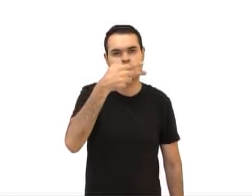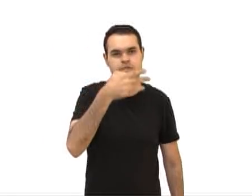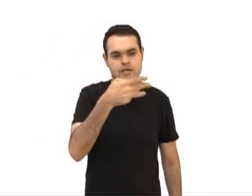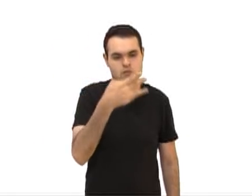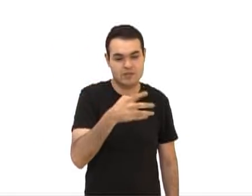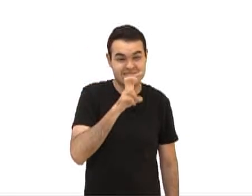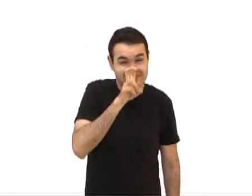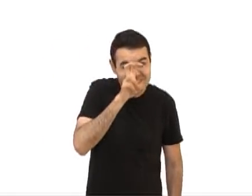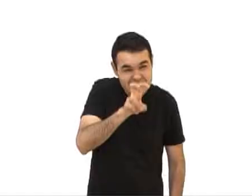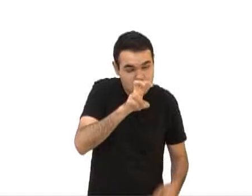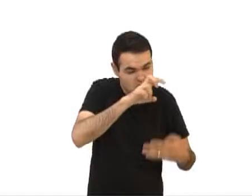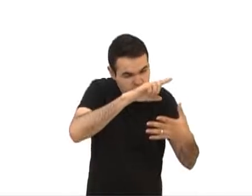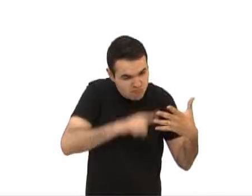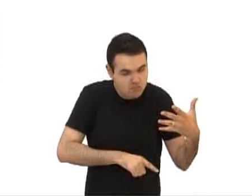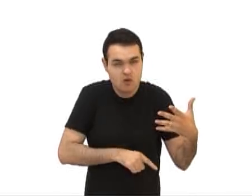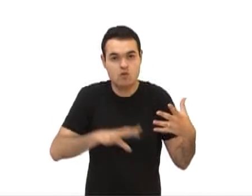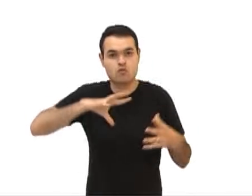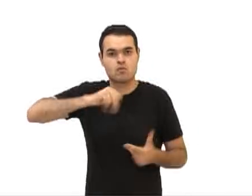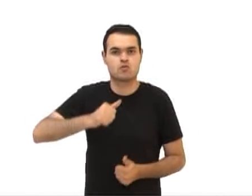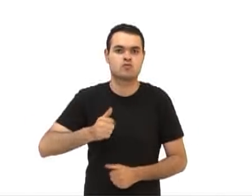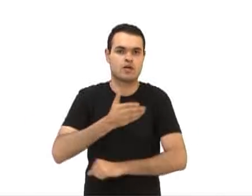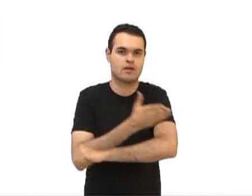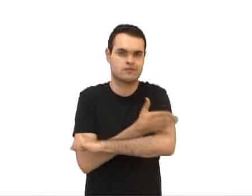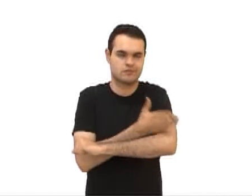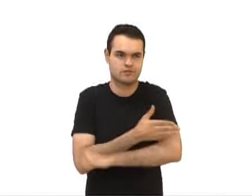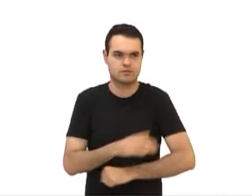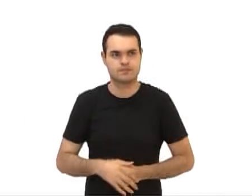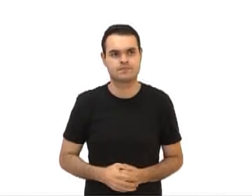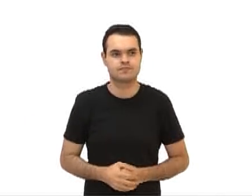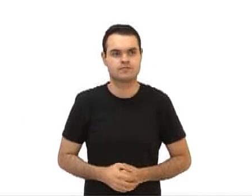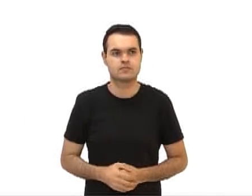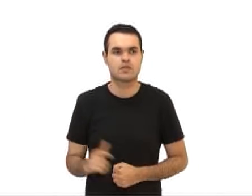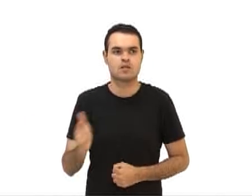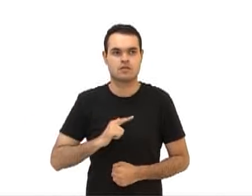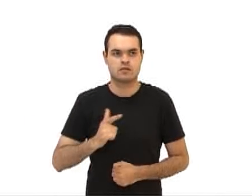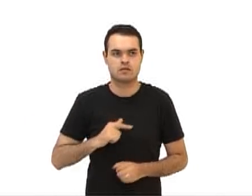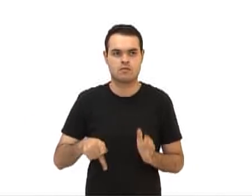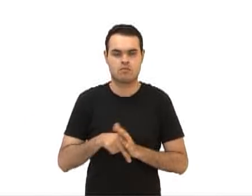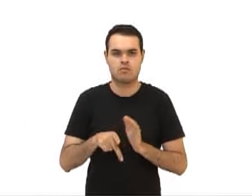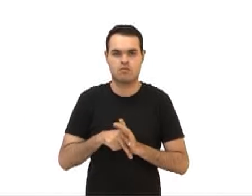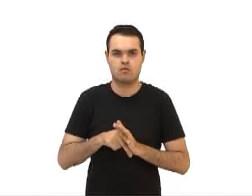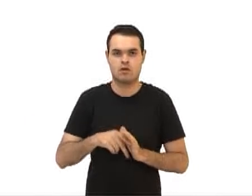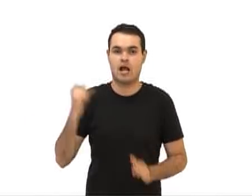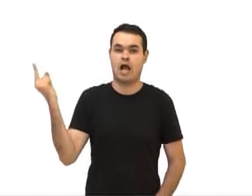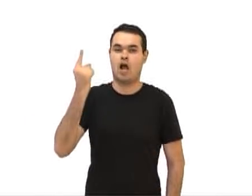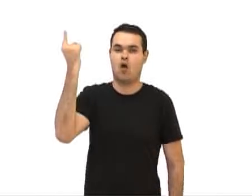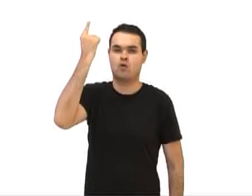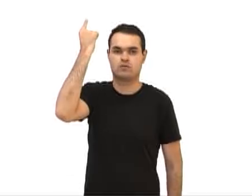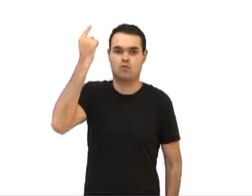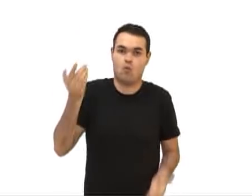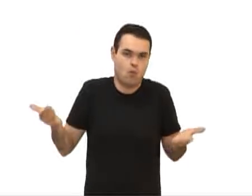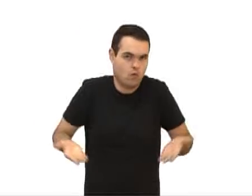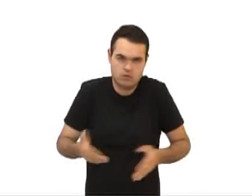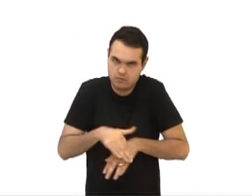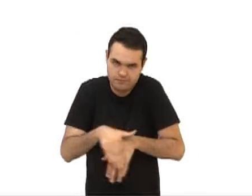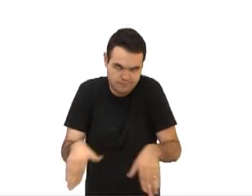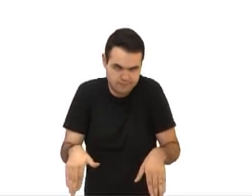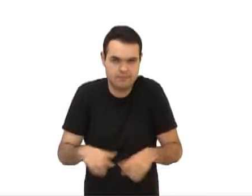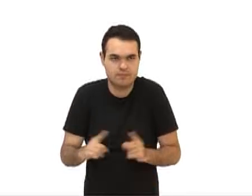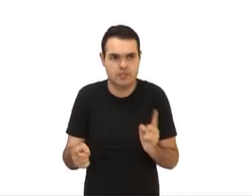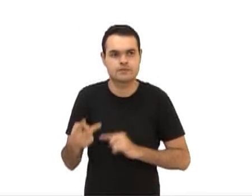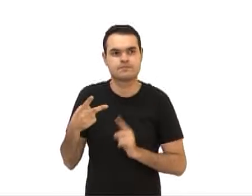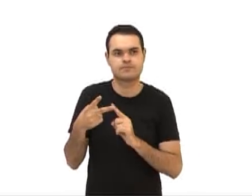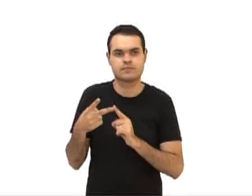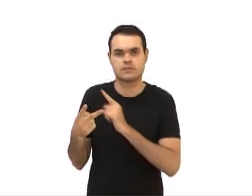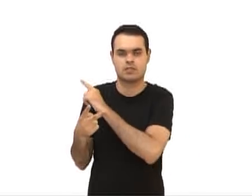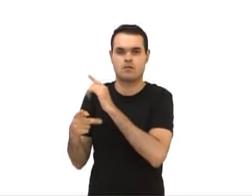5 delas fazem parte do mundo antigo, né? Então a gente tem o Colosso de Rhodes, isso não existe hoje, é difícil, né? A